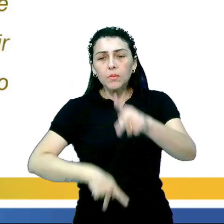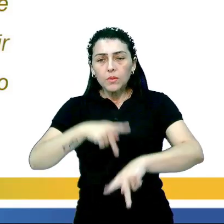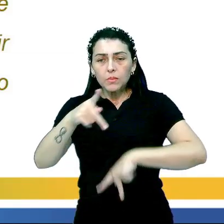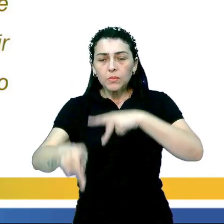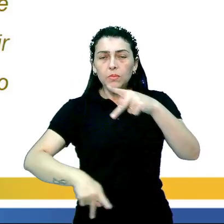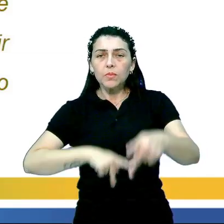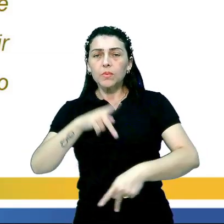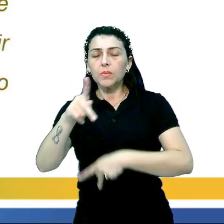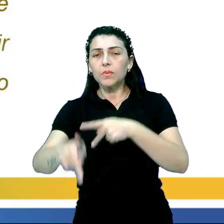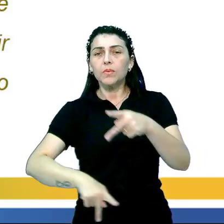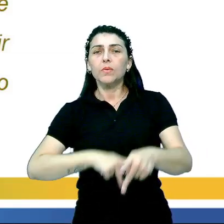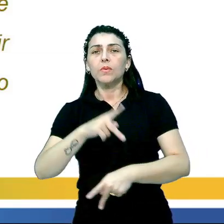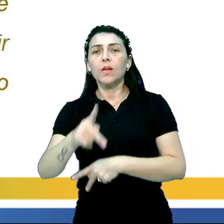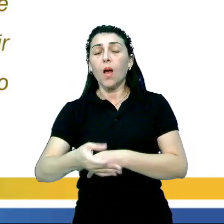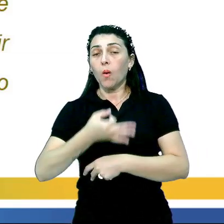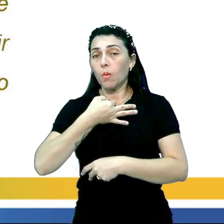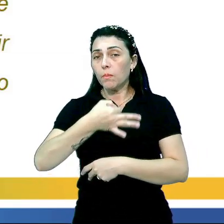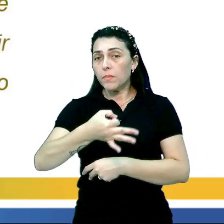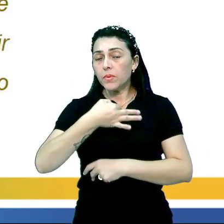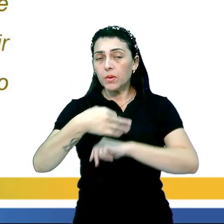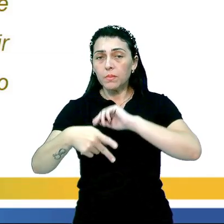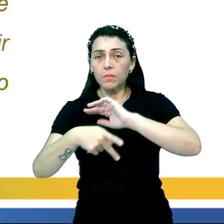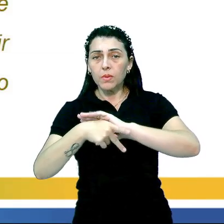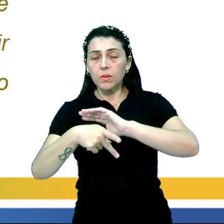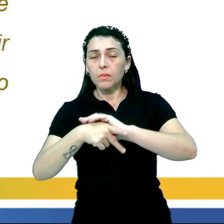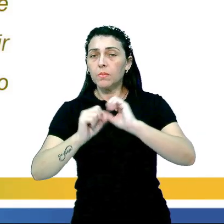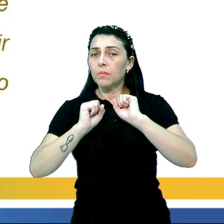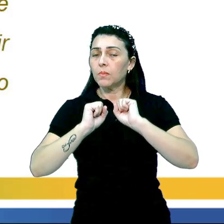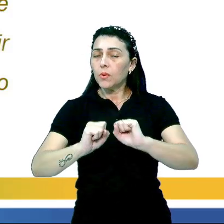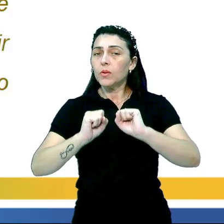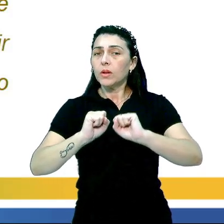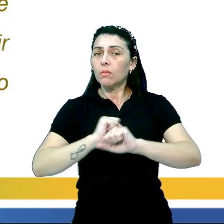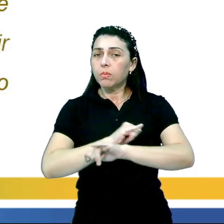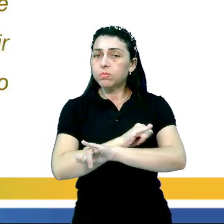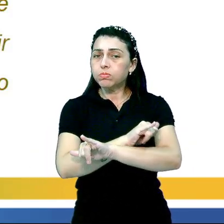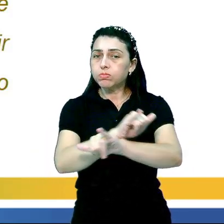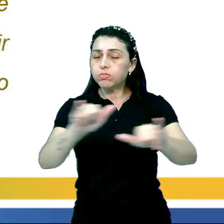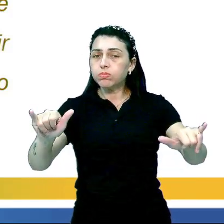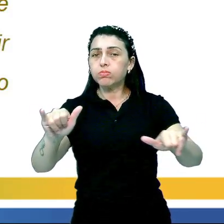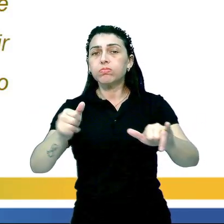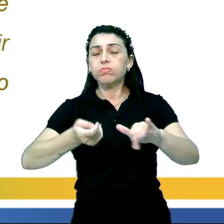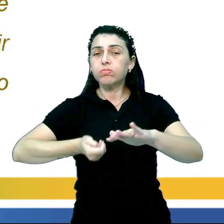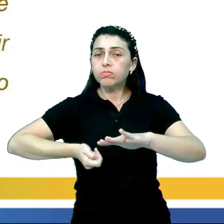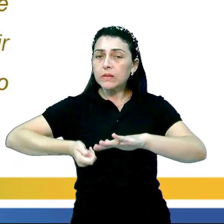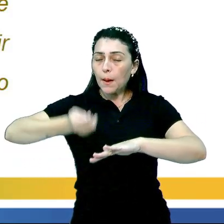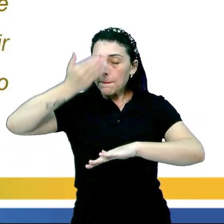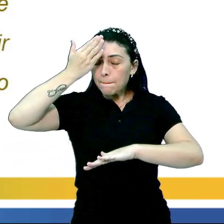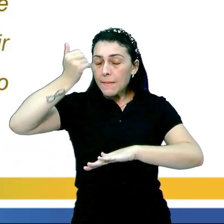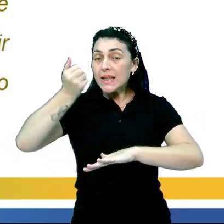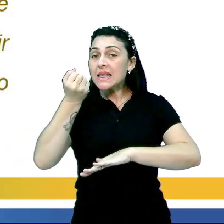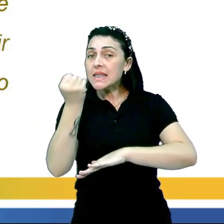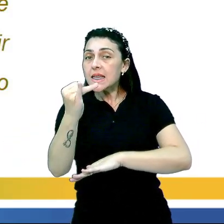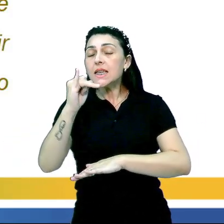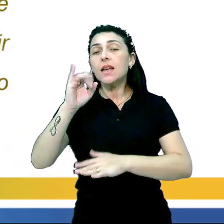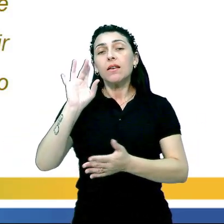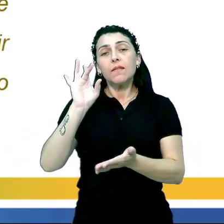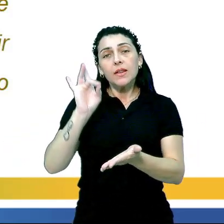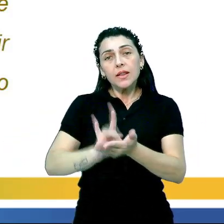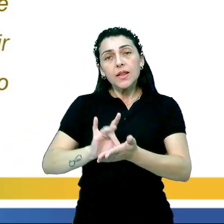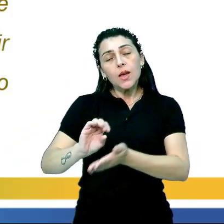população com grande senso crítico, podendo discernir notícias falsas, variando-as